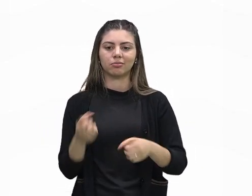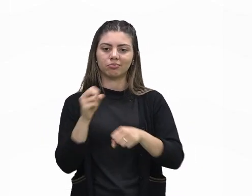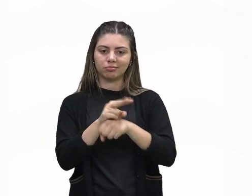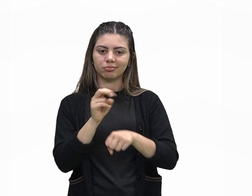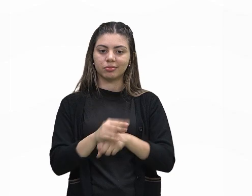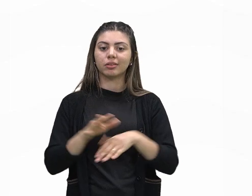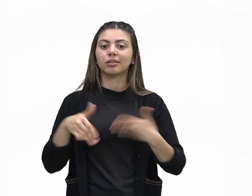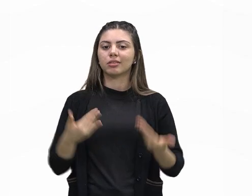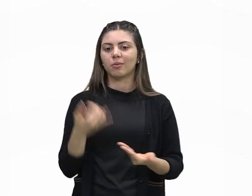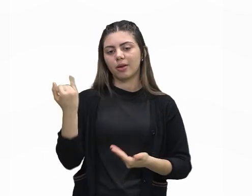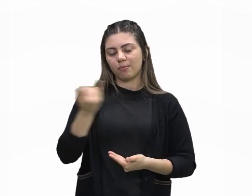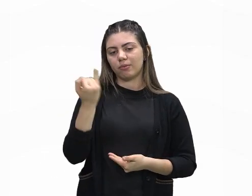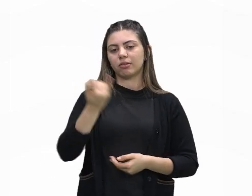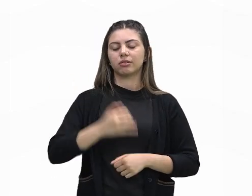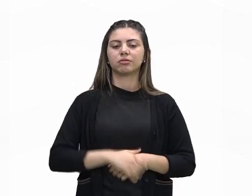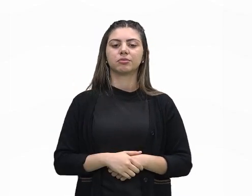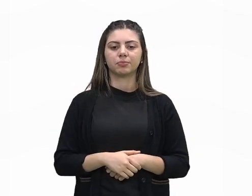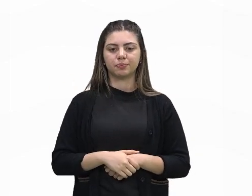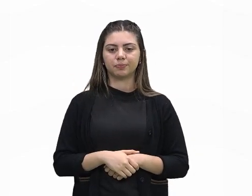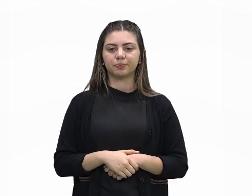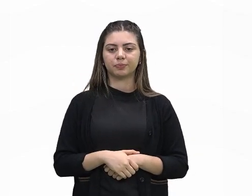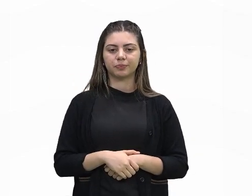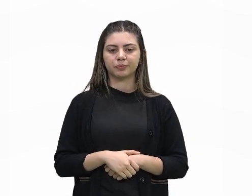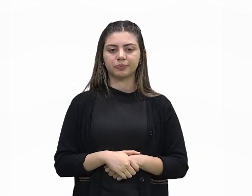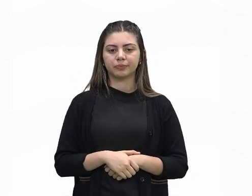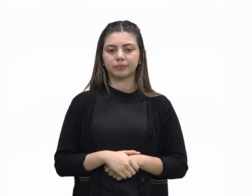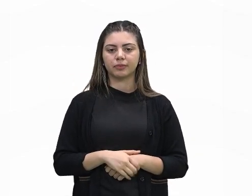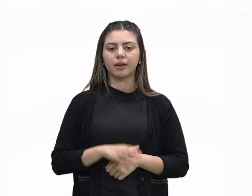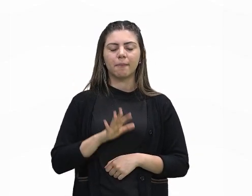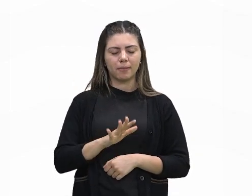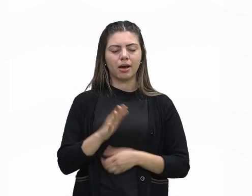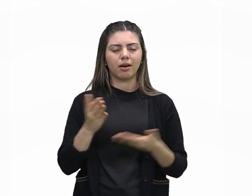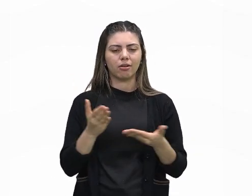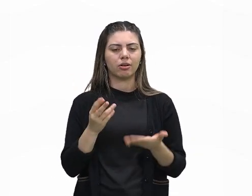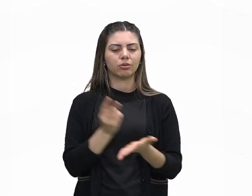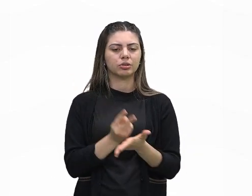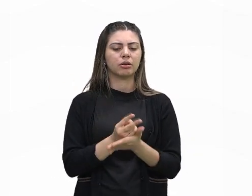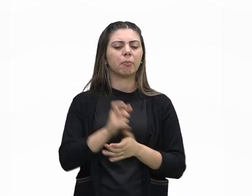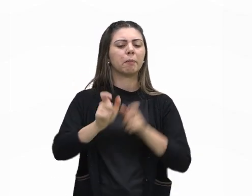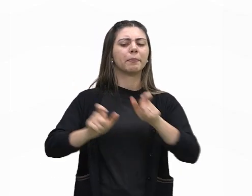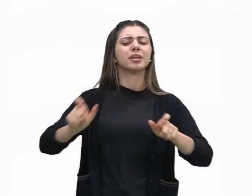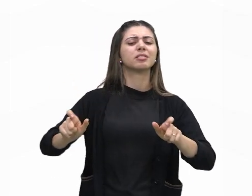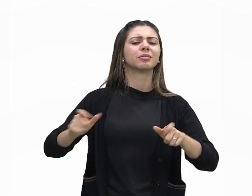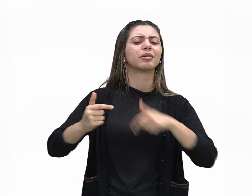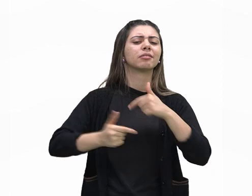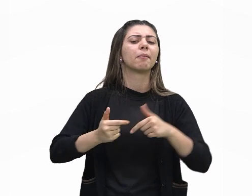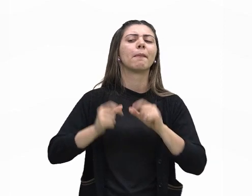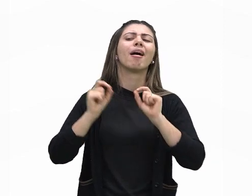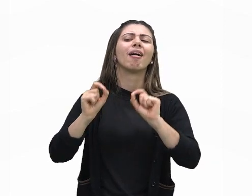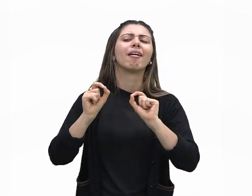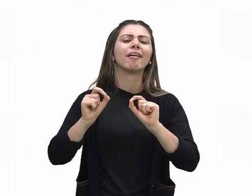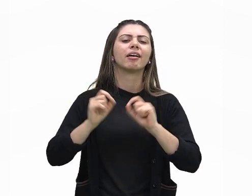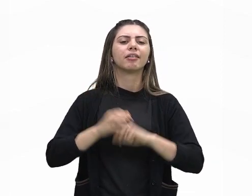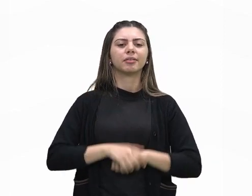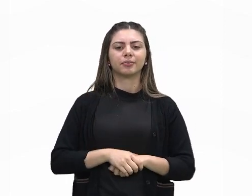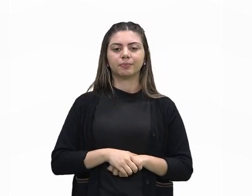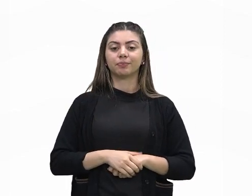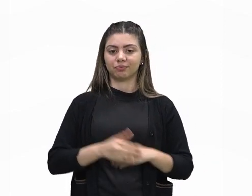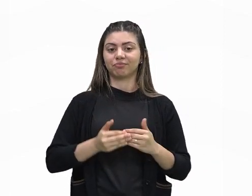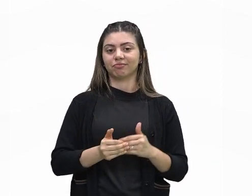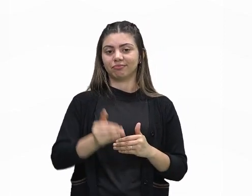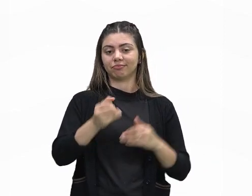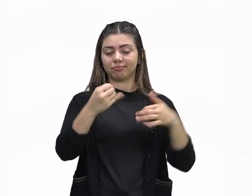é importante ali. Mas continuando, mas quem são esses trabalhadores, então? Nós vamos ver que